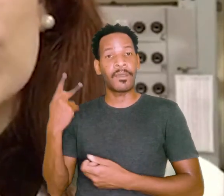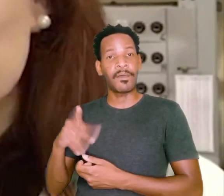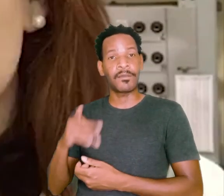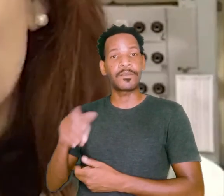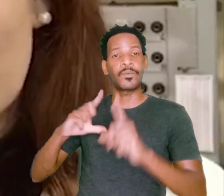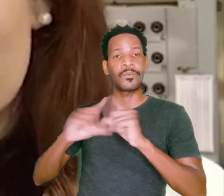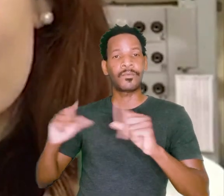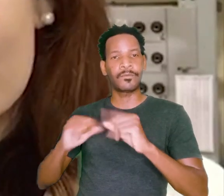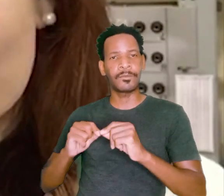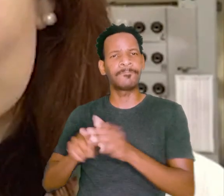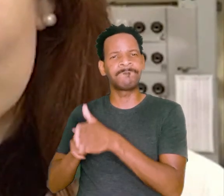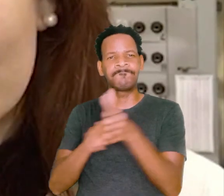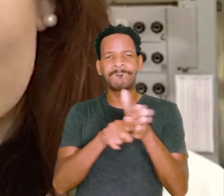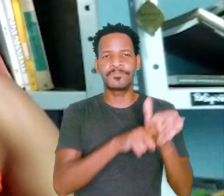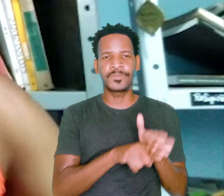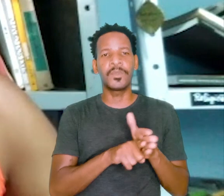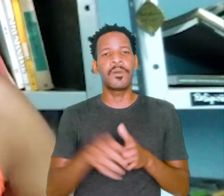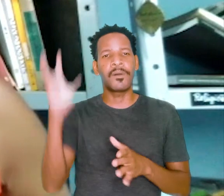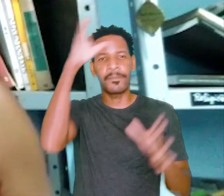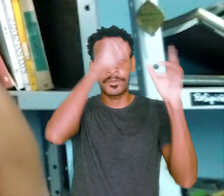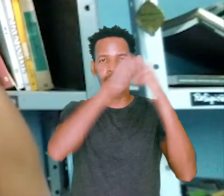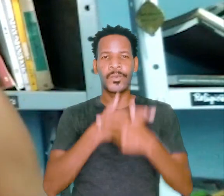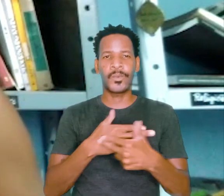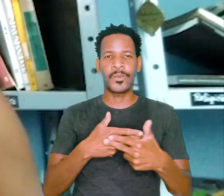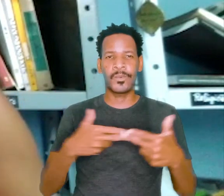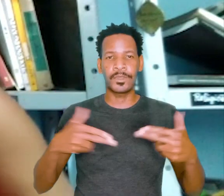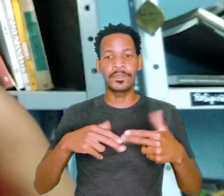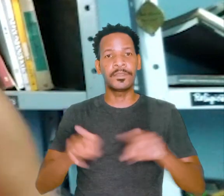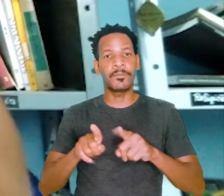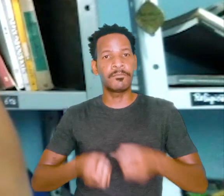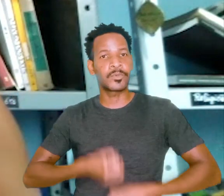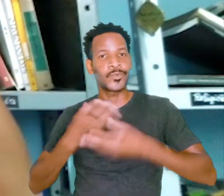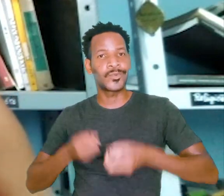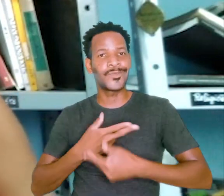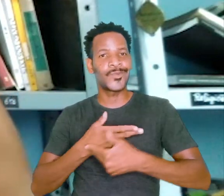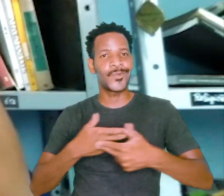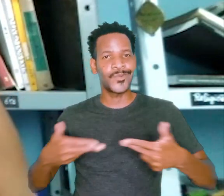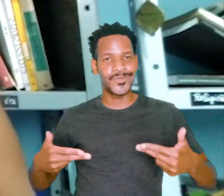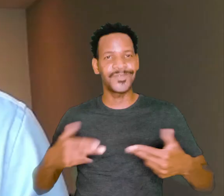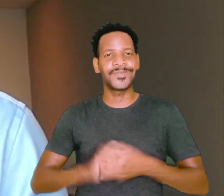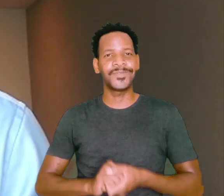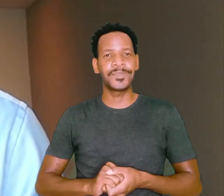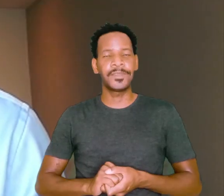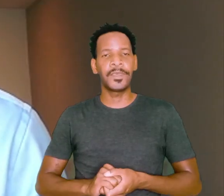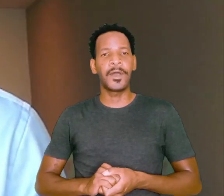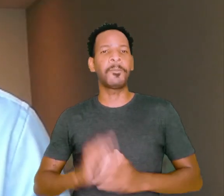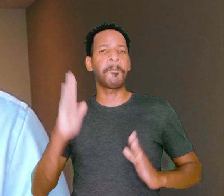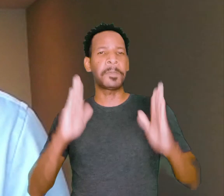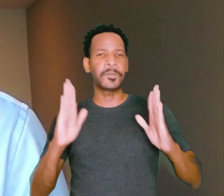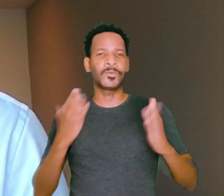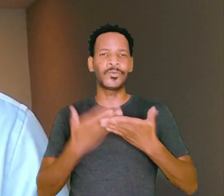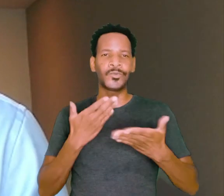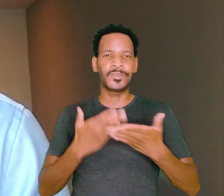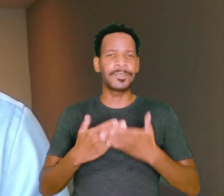construí toda a minha carreira científica. Pude aprender muita coisa, depois construir muita coisa, buscar muita coisa. Essa minha passagem